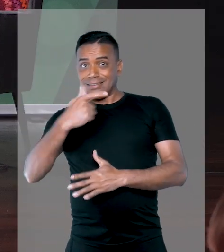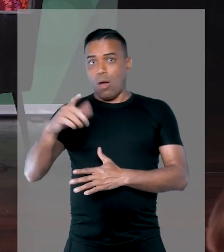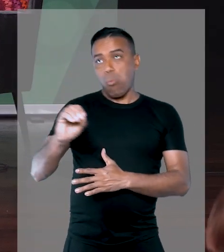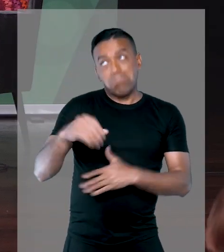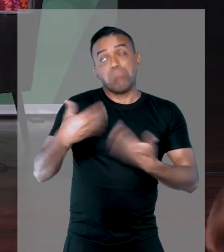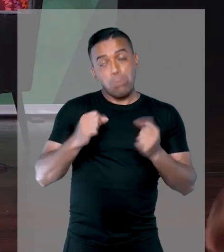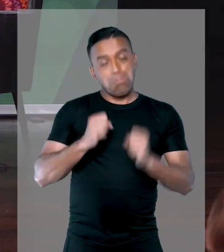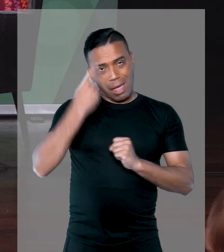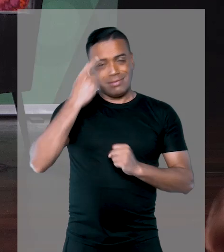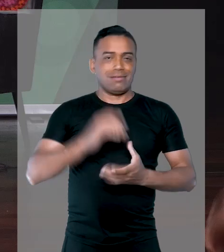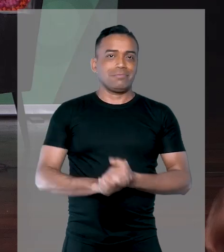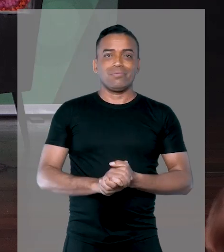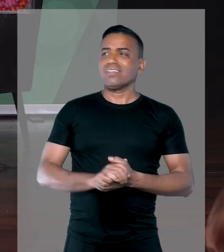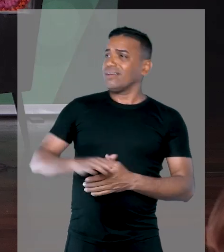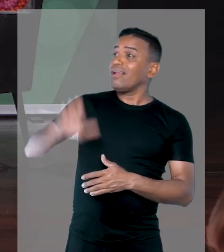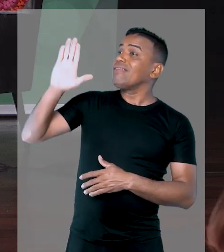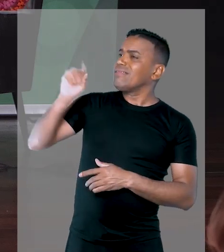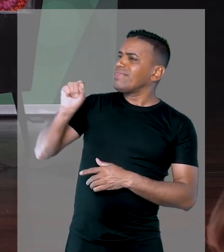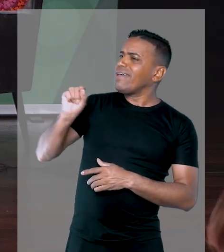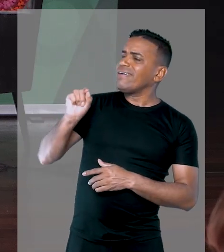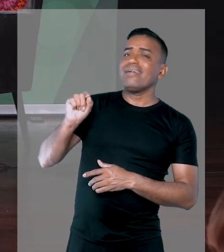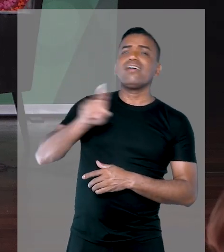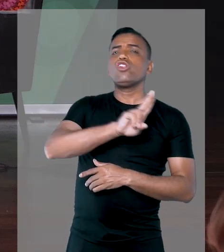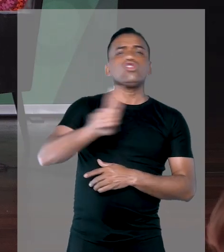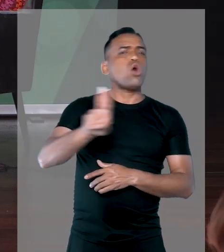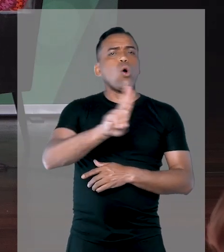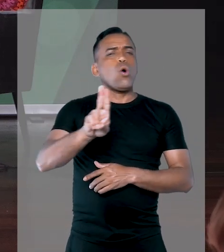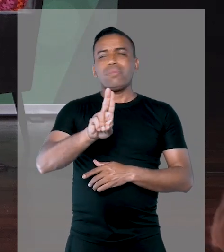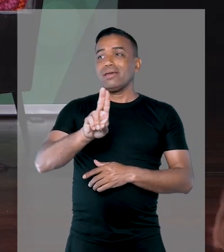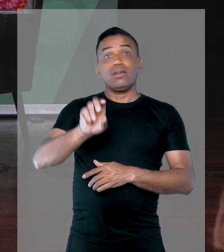pergunta ao microfone para Letícia. Eu nunca fiz nenhuma pergunta.